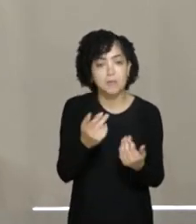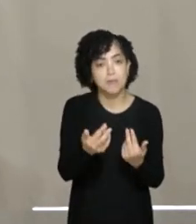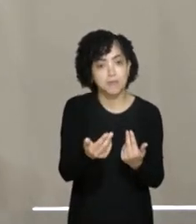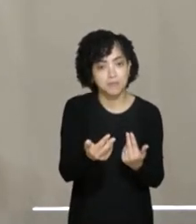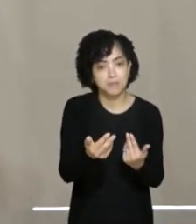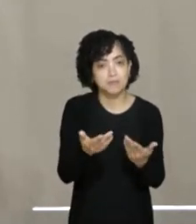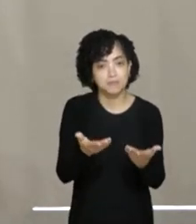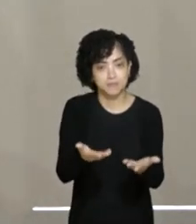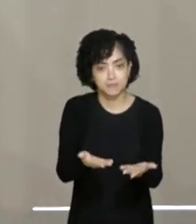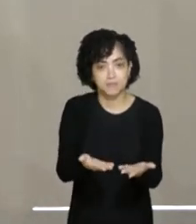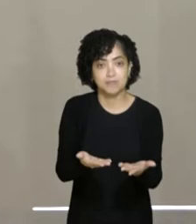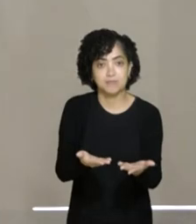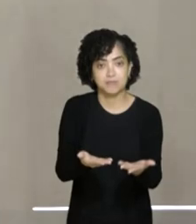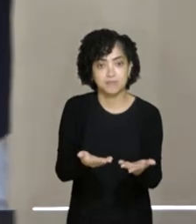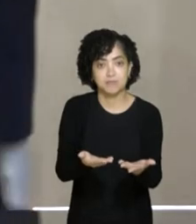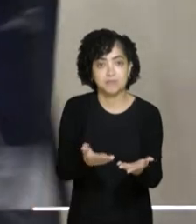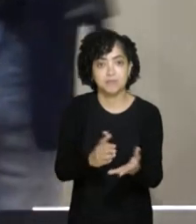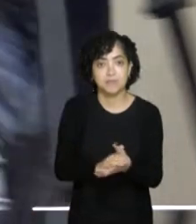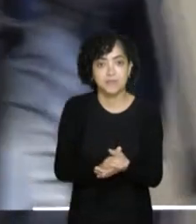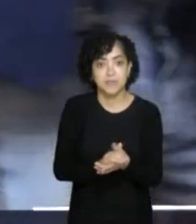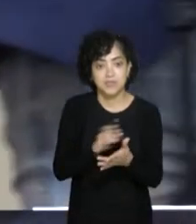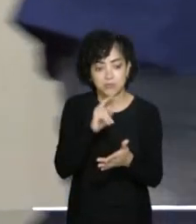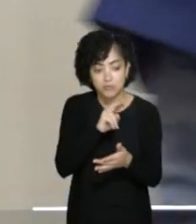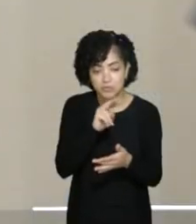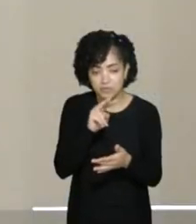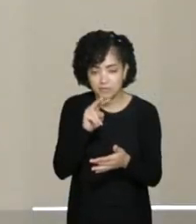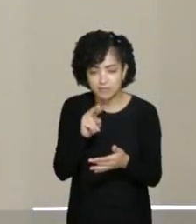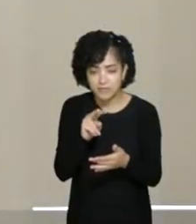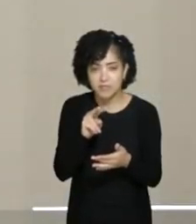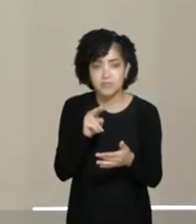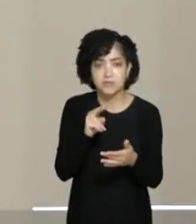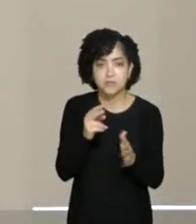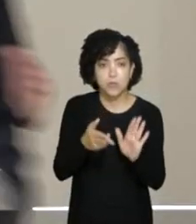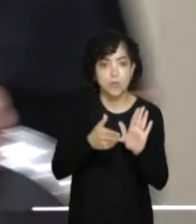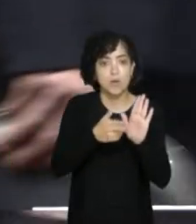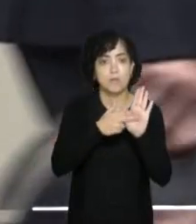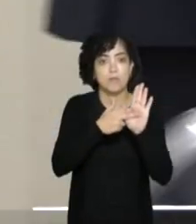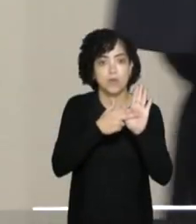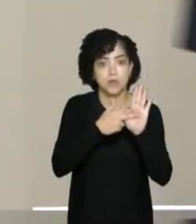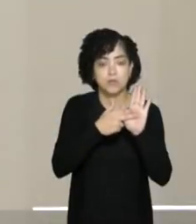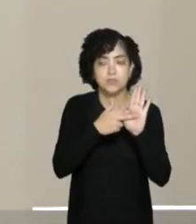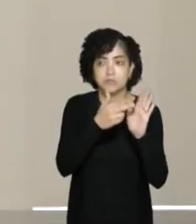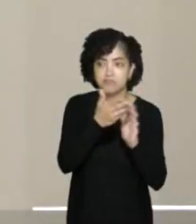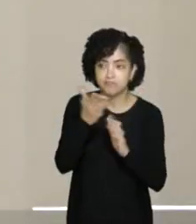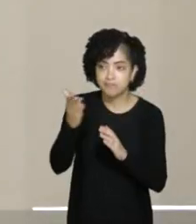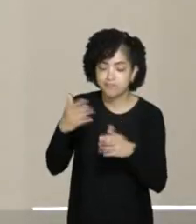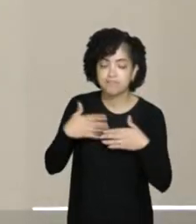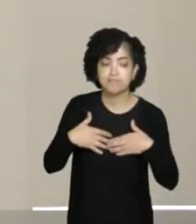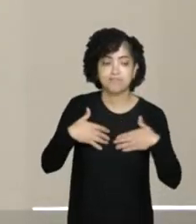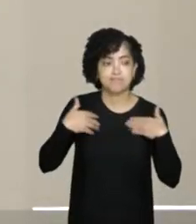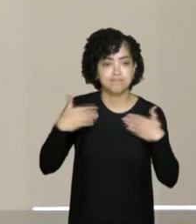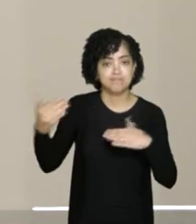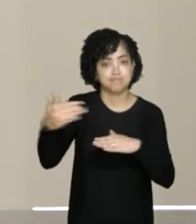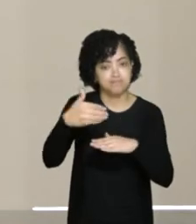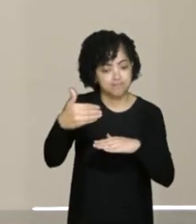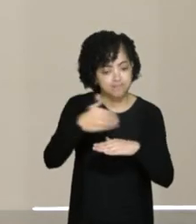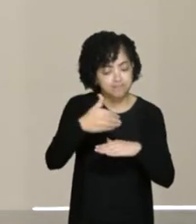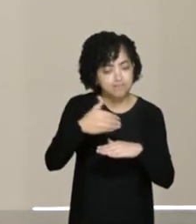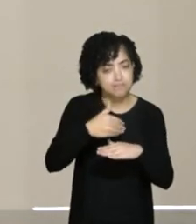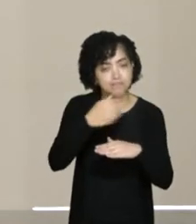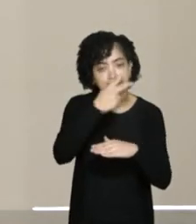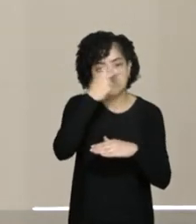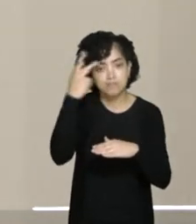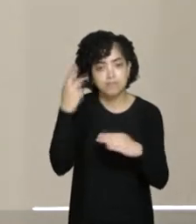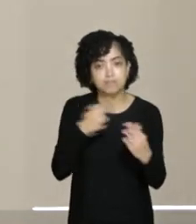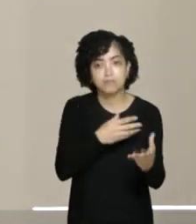Assembleia, eu não tinha visto ainda uma posse tão prestigiada como a sua no dia de